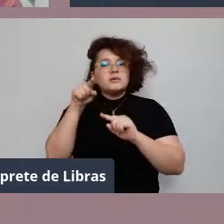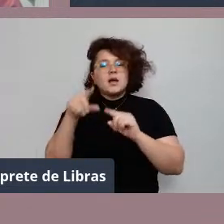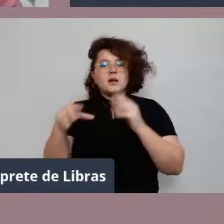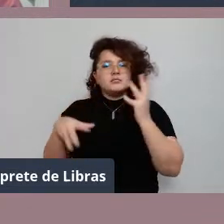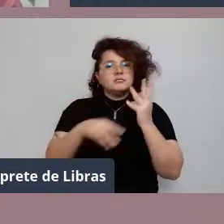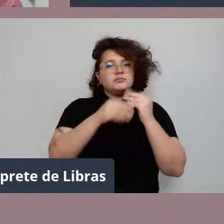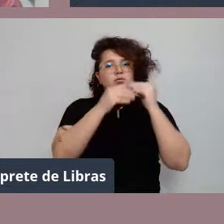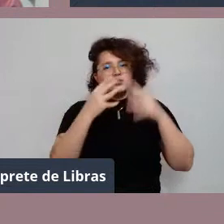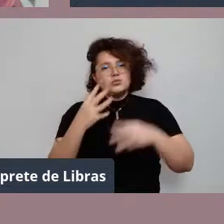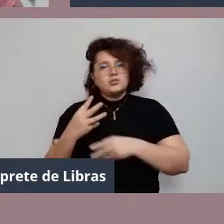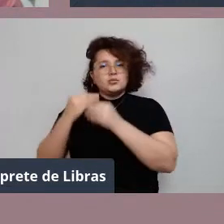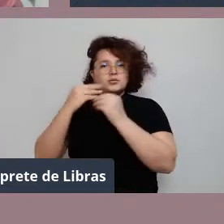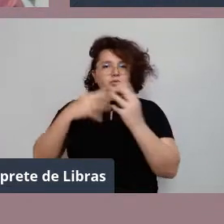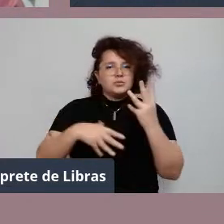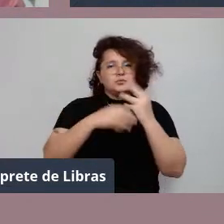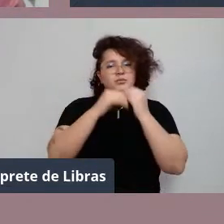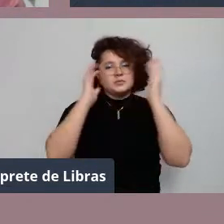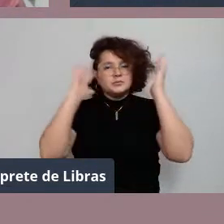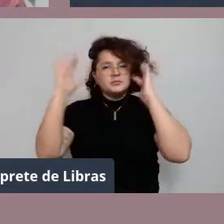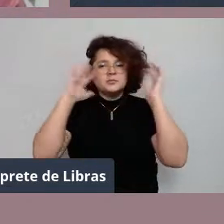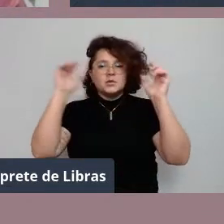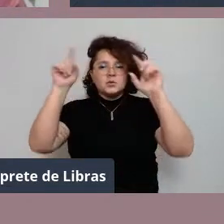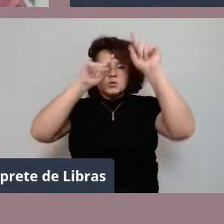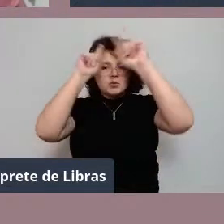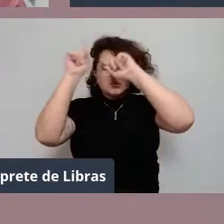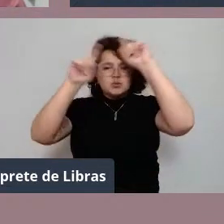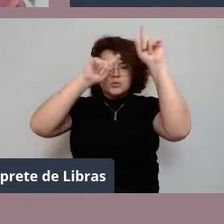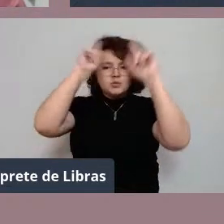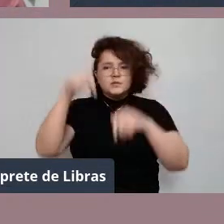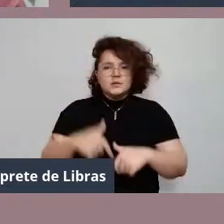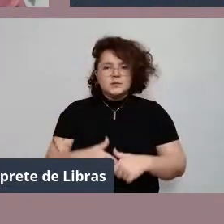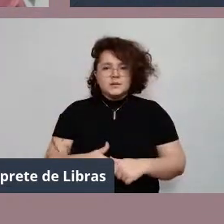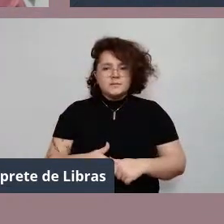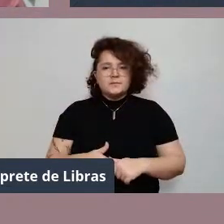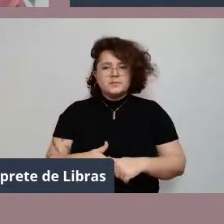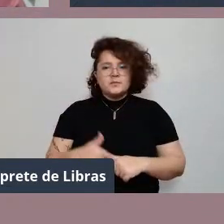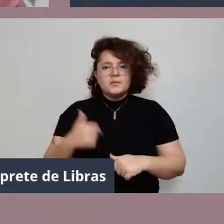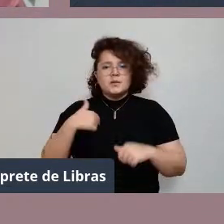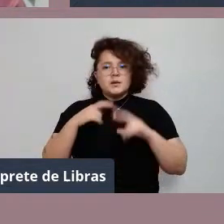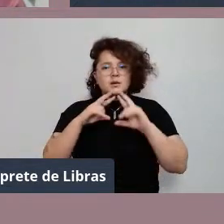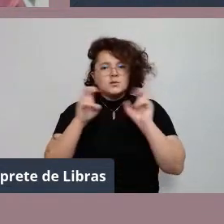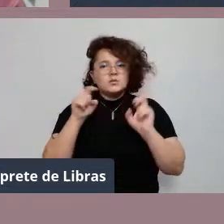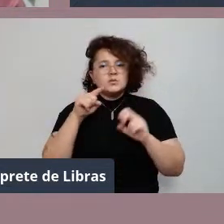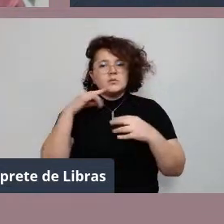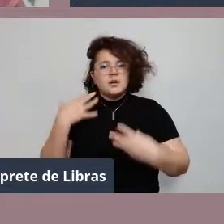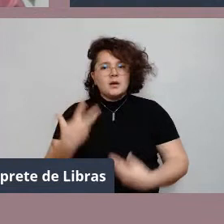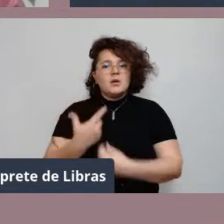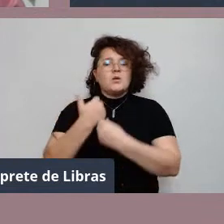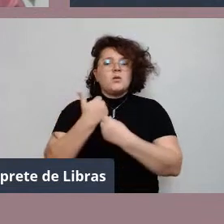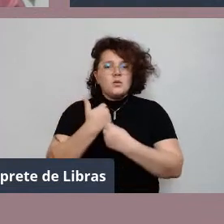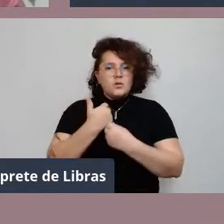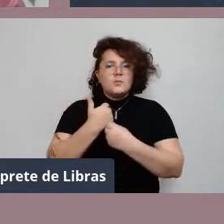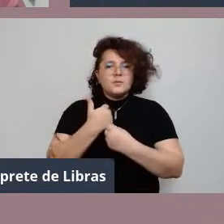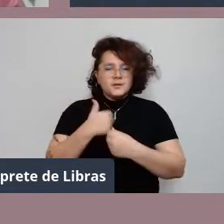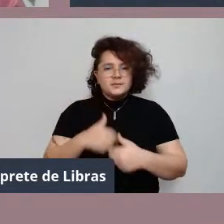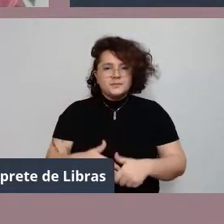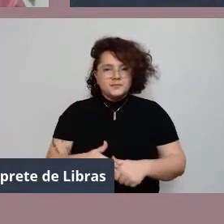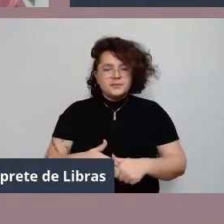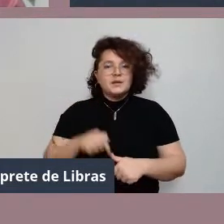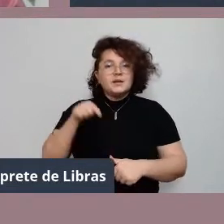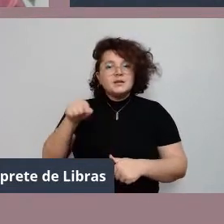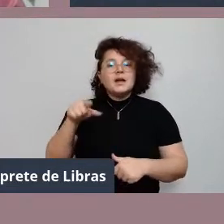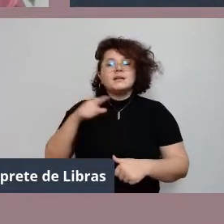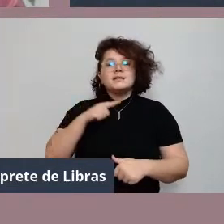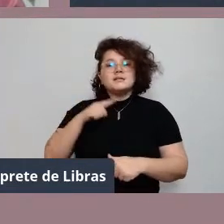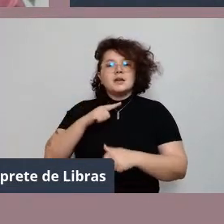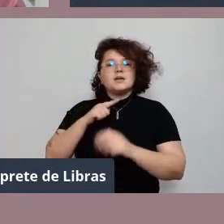e dúvidas e questionamentos sobre a própria obra e sobre... E aí a voz do